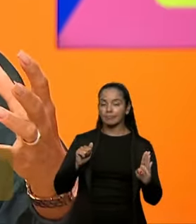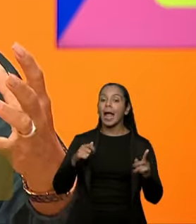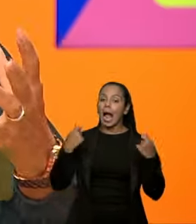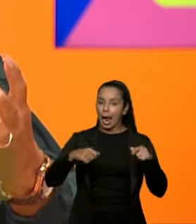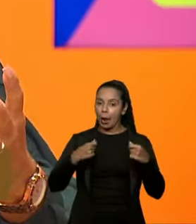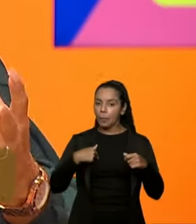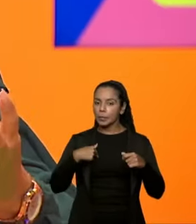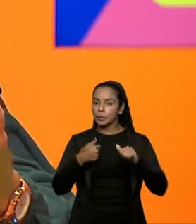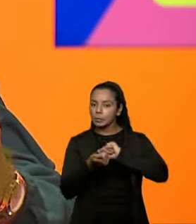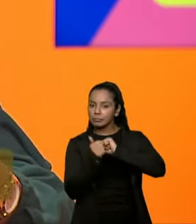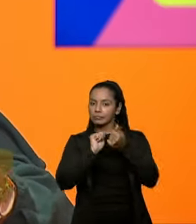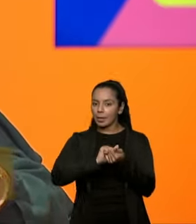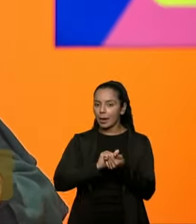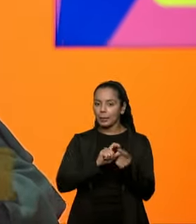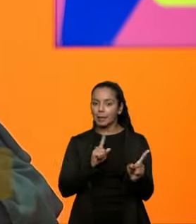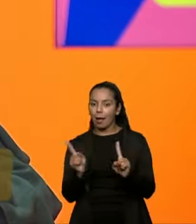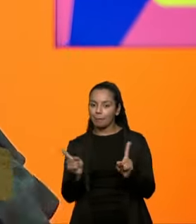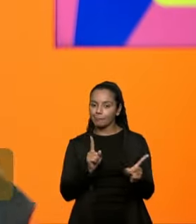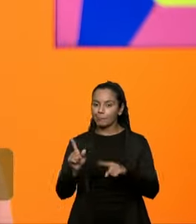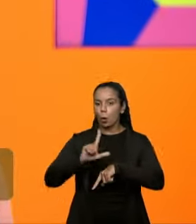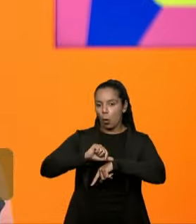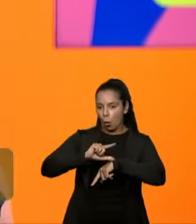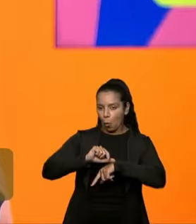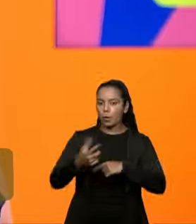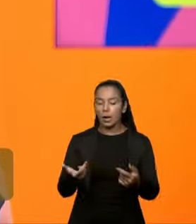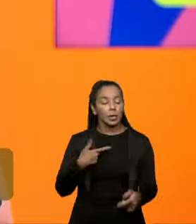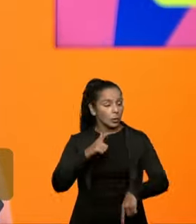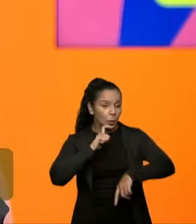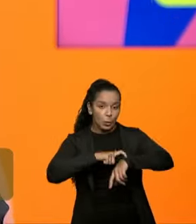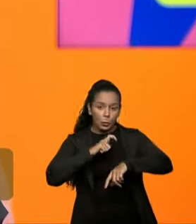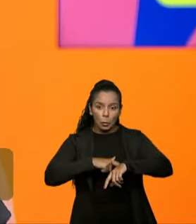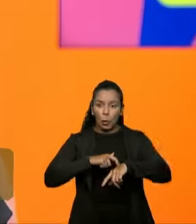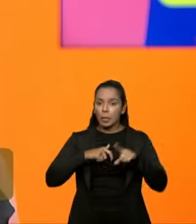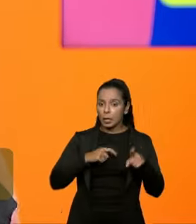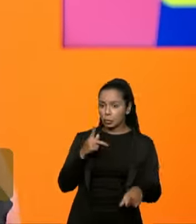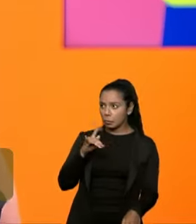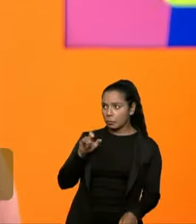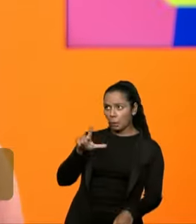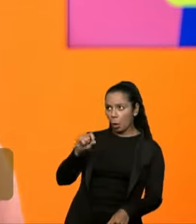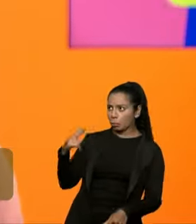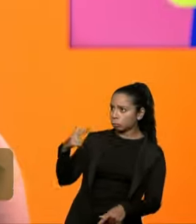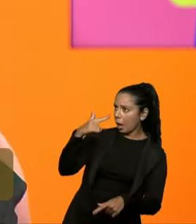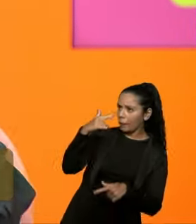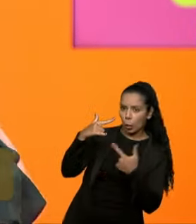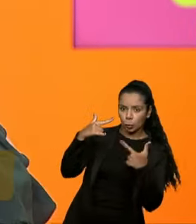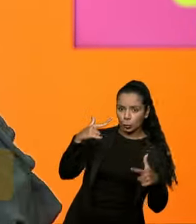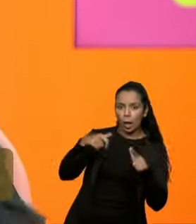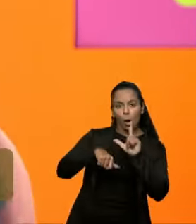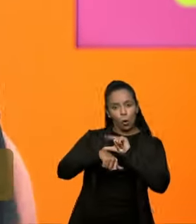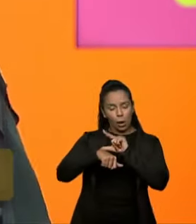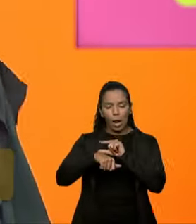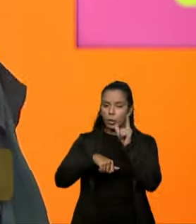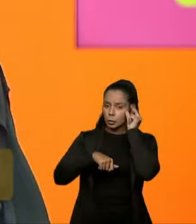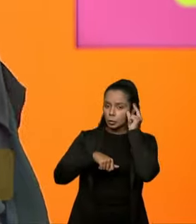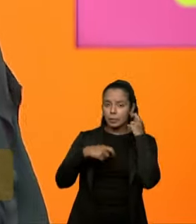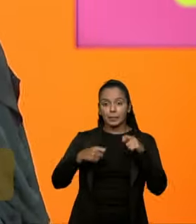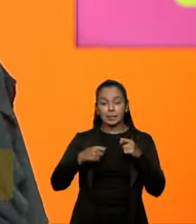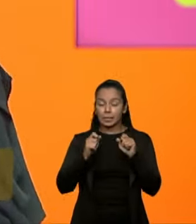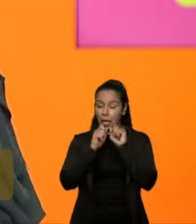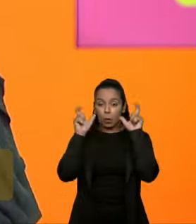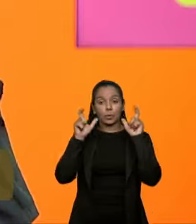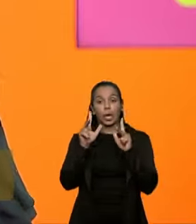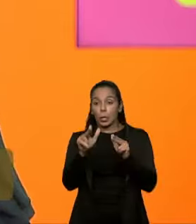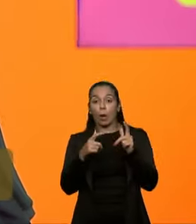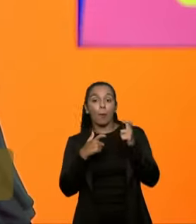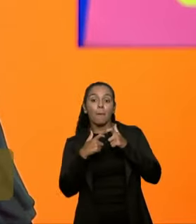este horário. É lógico que no momento que ele está pilotando, que ele não está no horário dele de sono, ele vai ter que estar acordado, é igual o médico. O